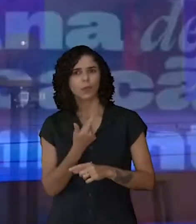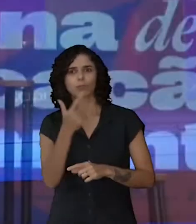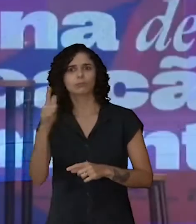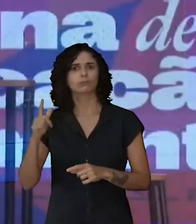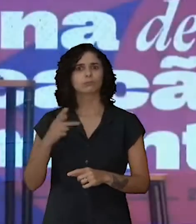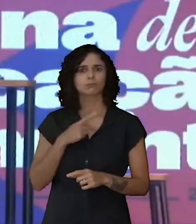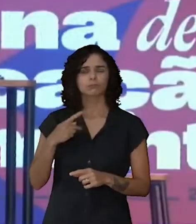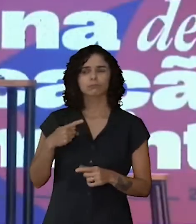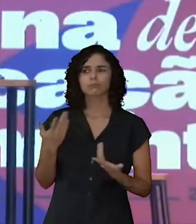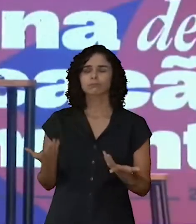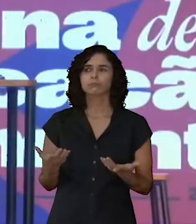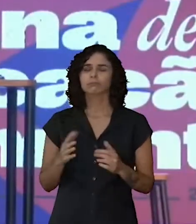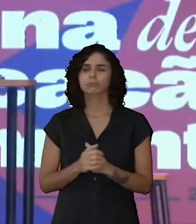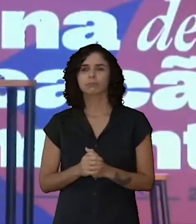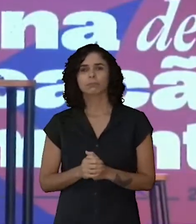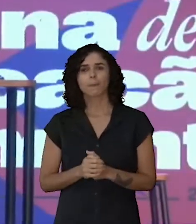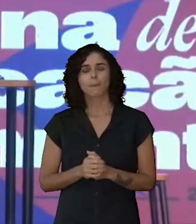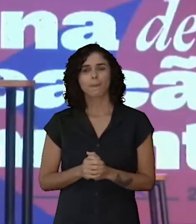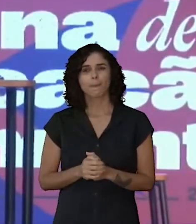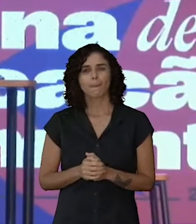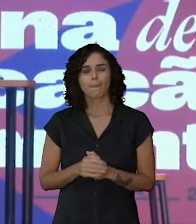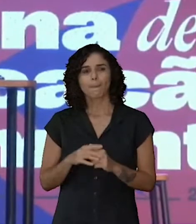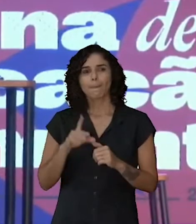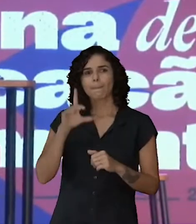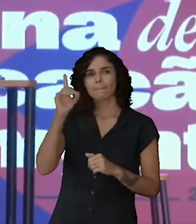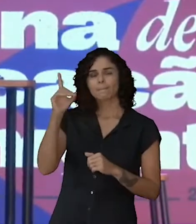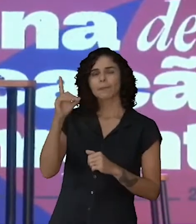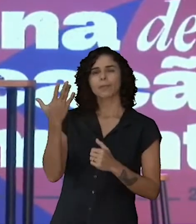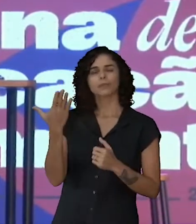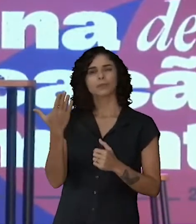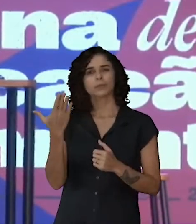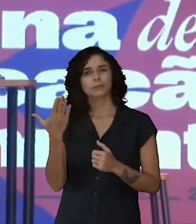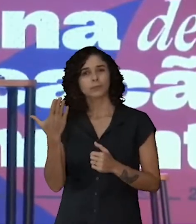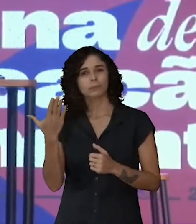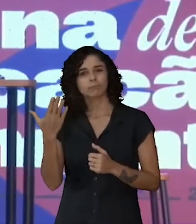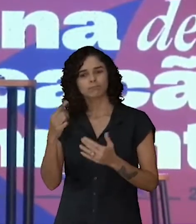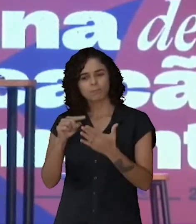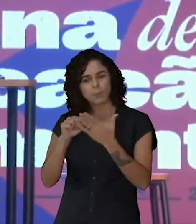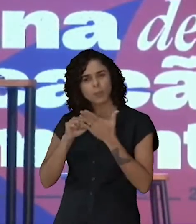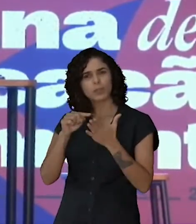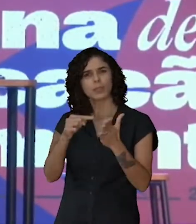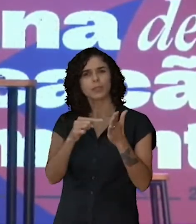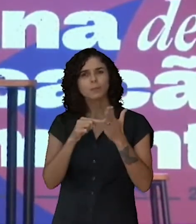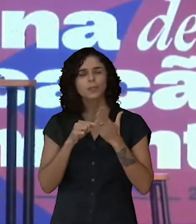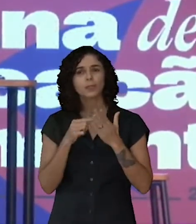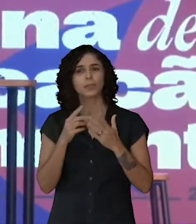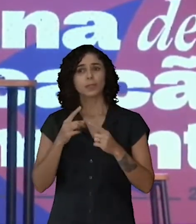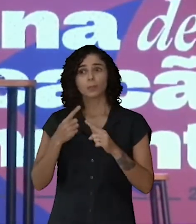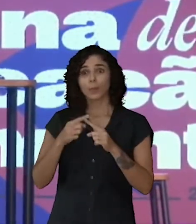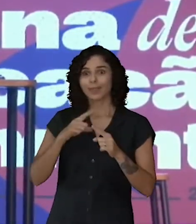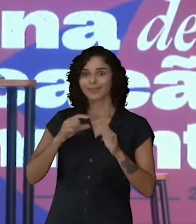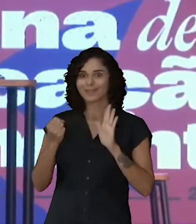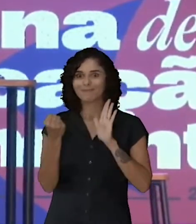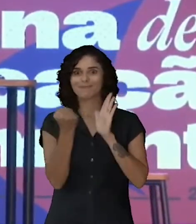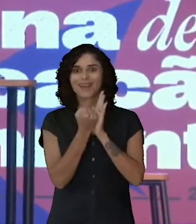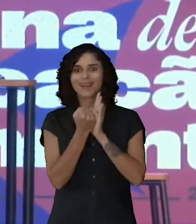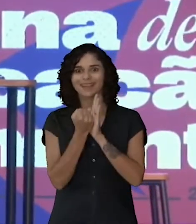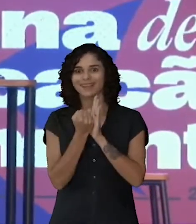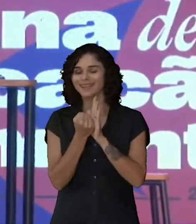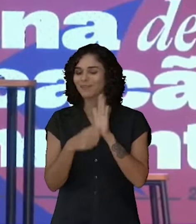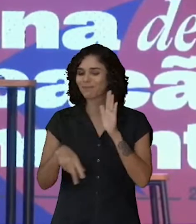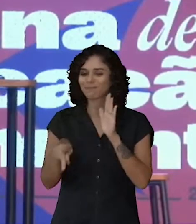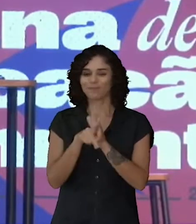E Deus começou a chamar a minha atenção a uma marca que essa igreja traz, provavelmente